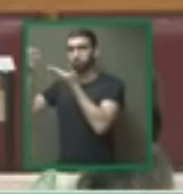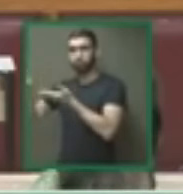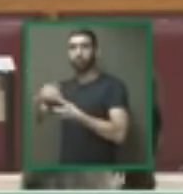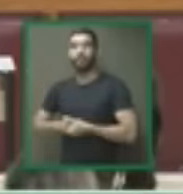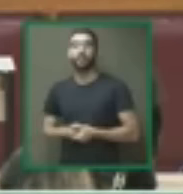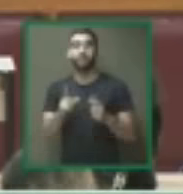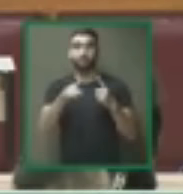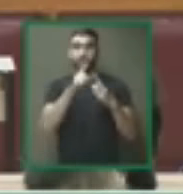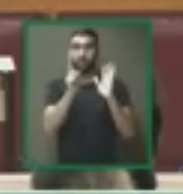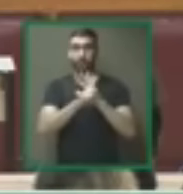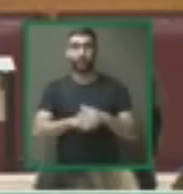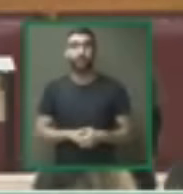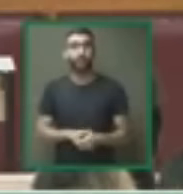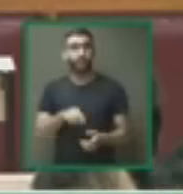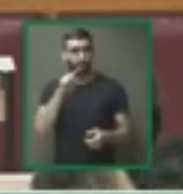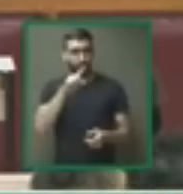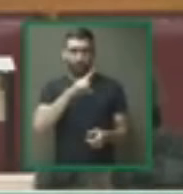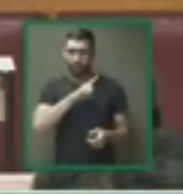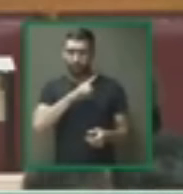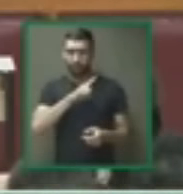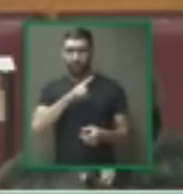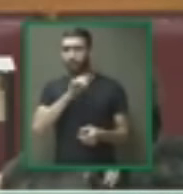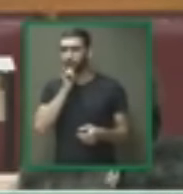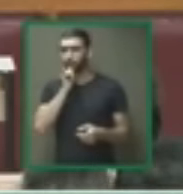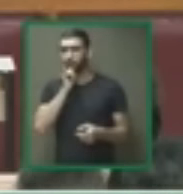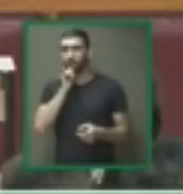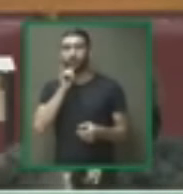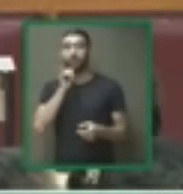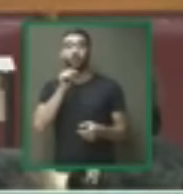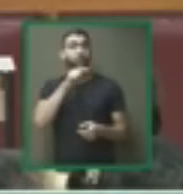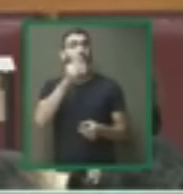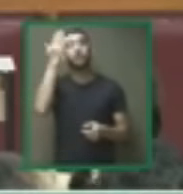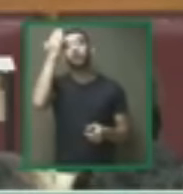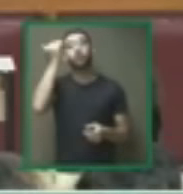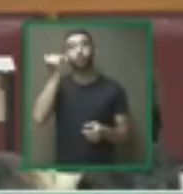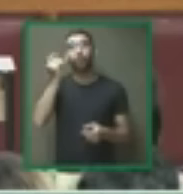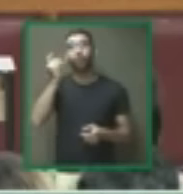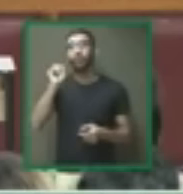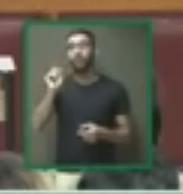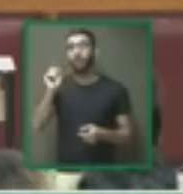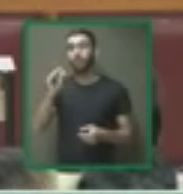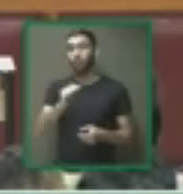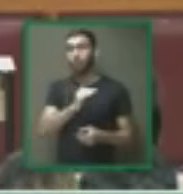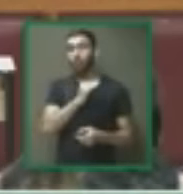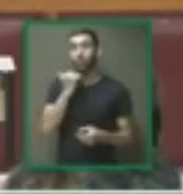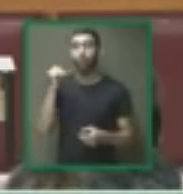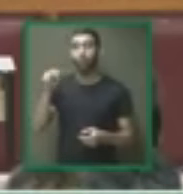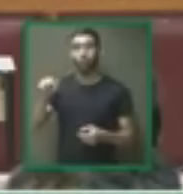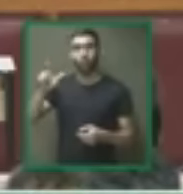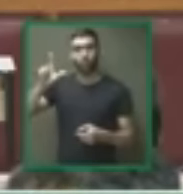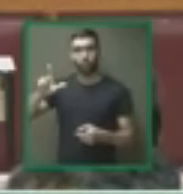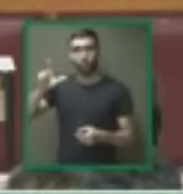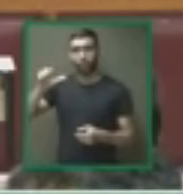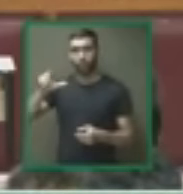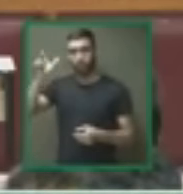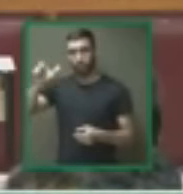A primeira pergunta: o senhor teve no dia do crime. O senhor soube da morte da